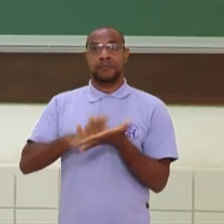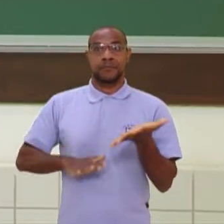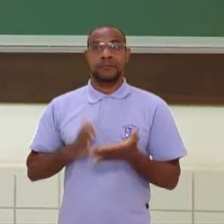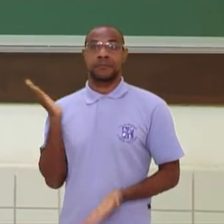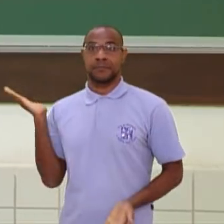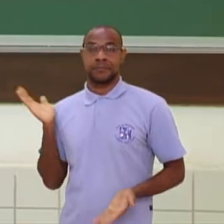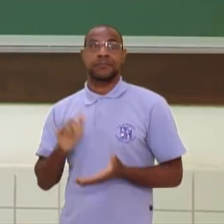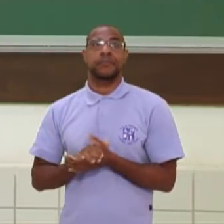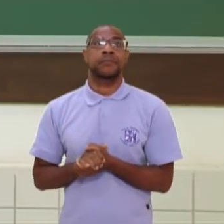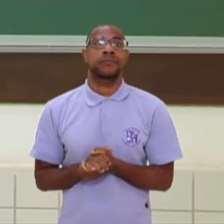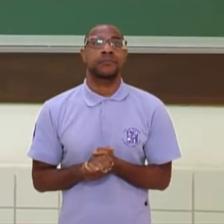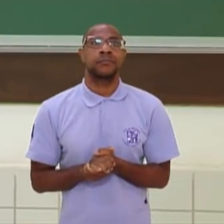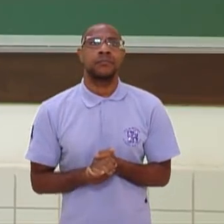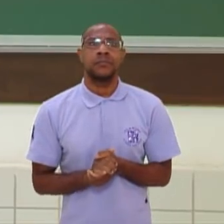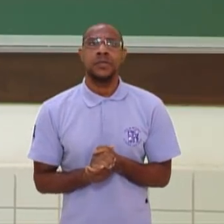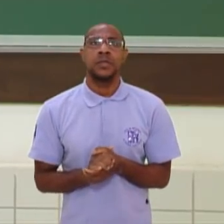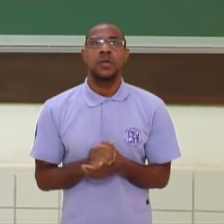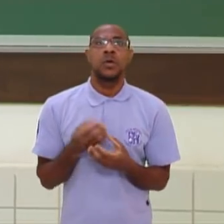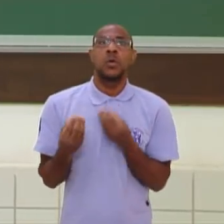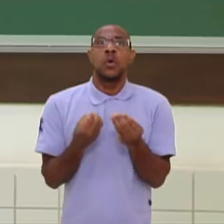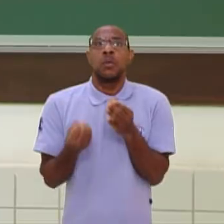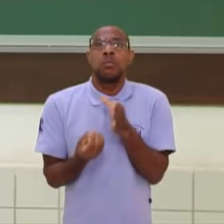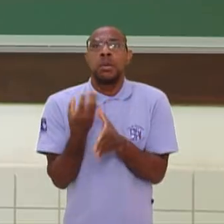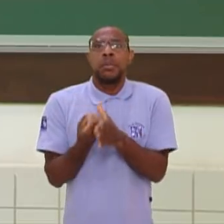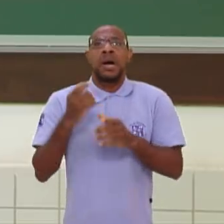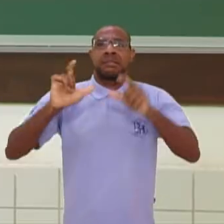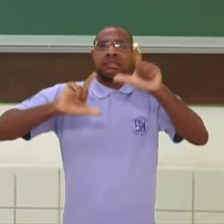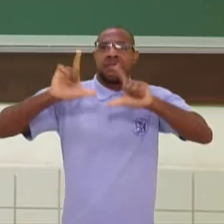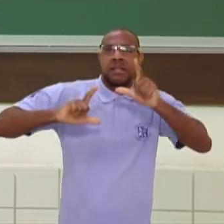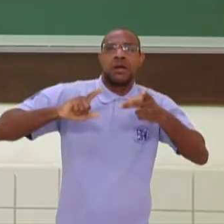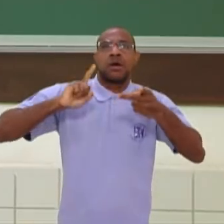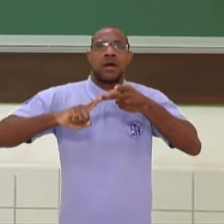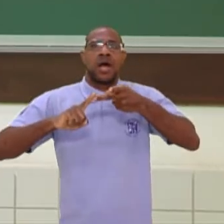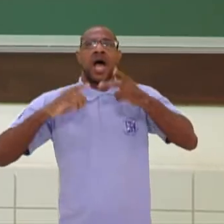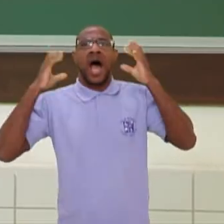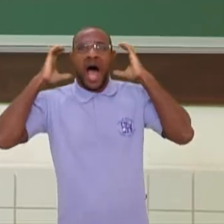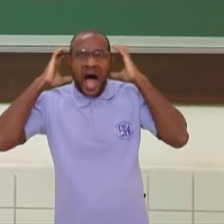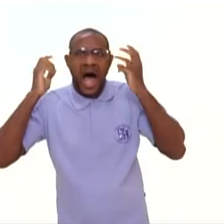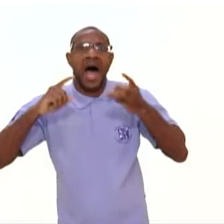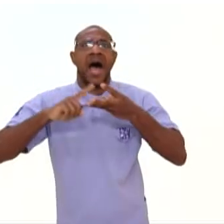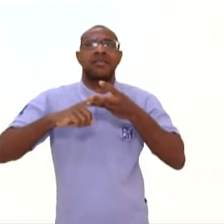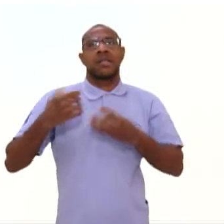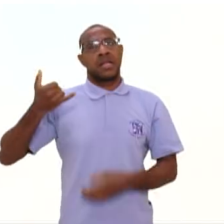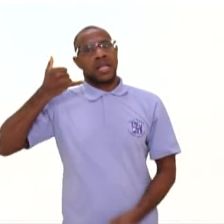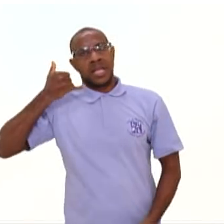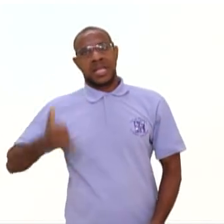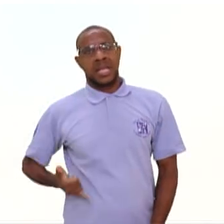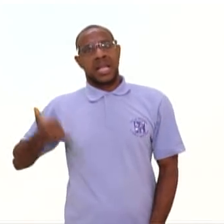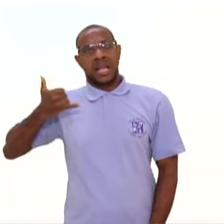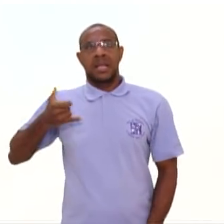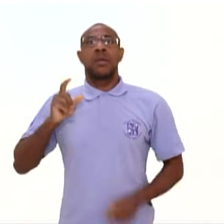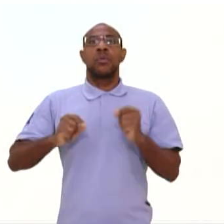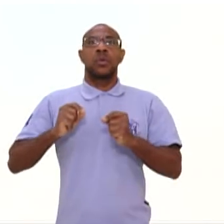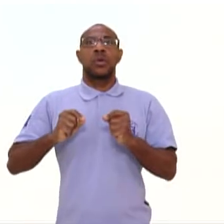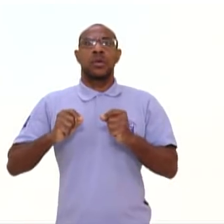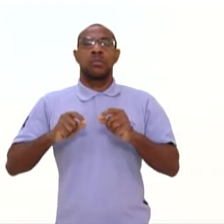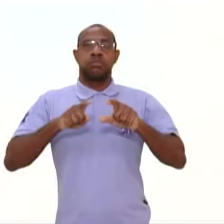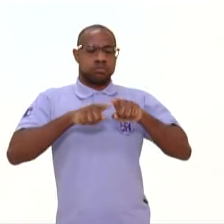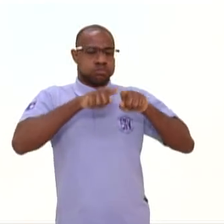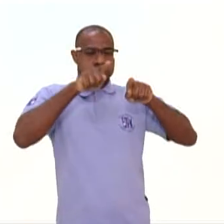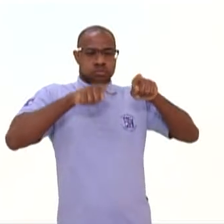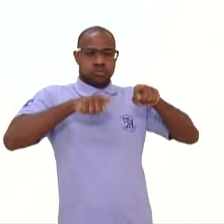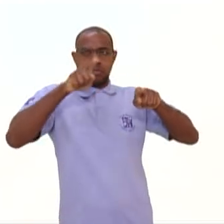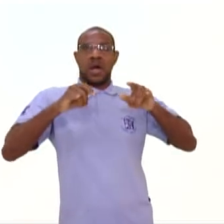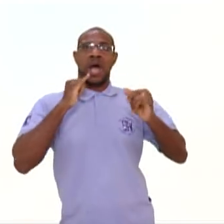olha o que ele diz ali, ó. O funcionamento de televisores, rádios e celulares se dá por meio da transmissão